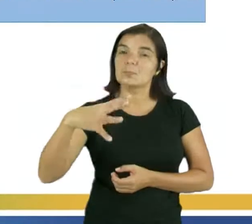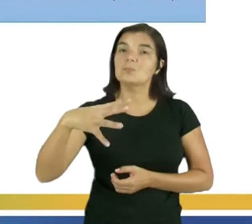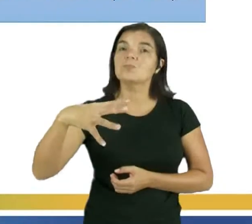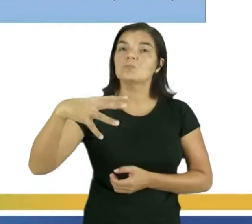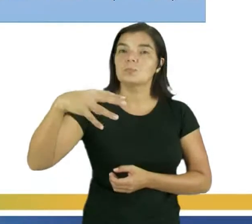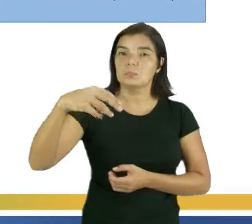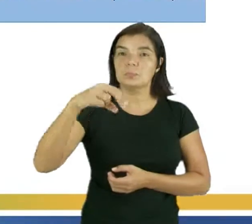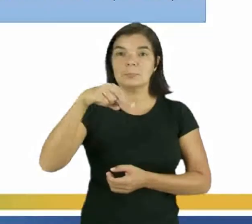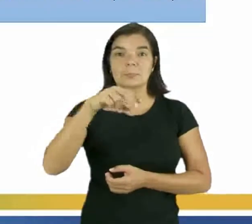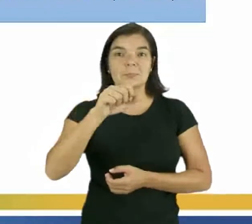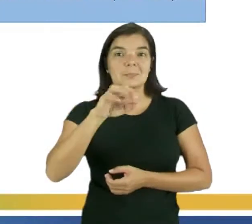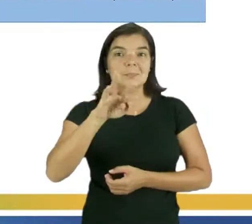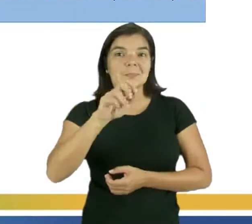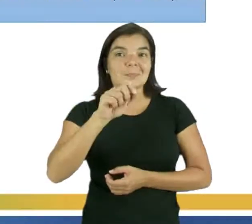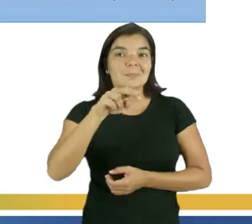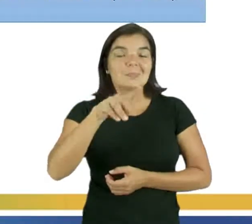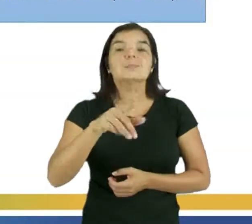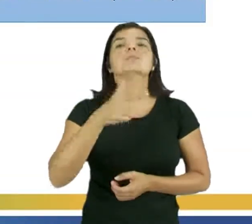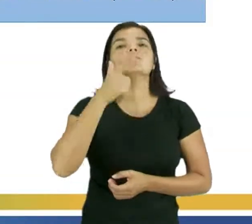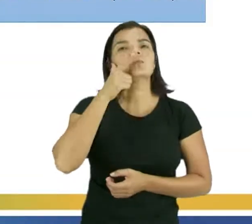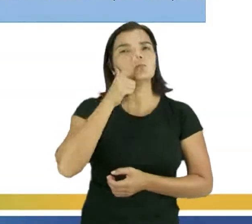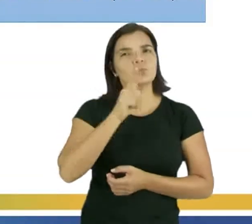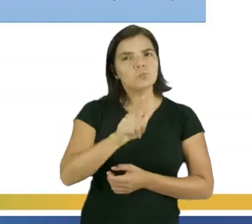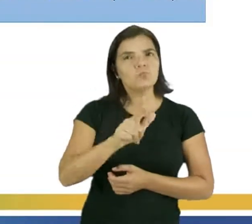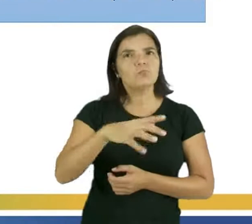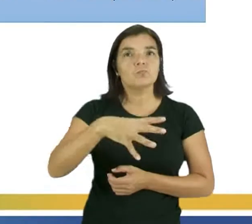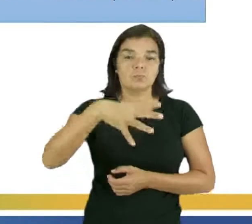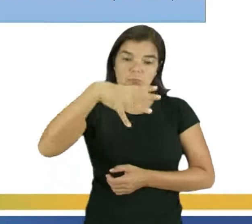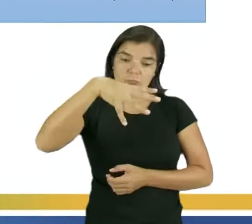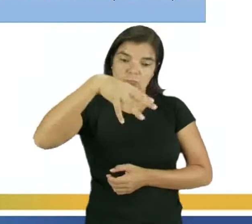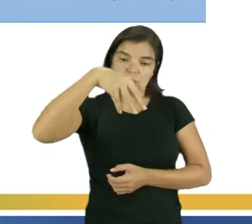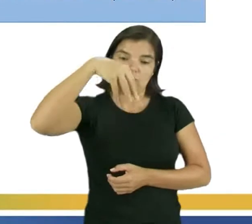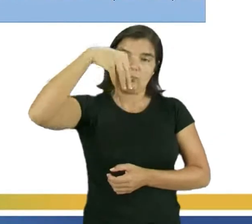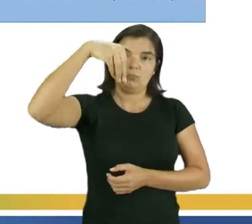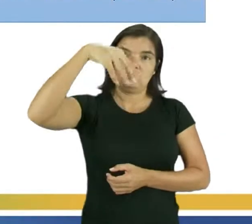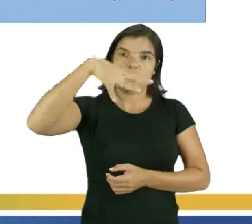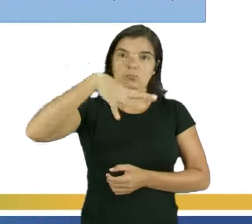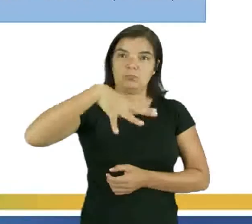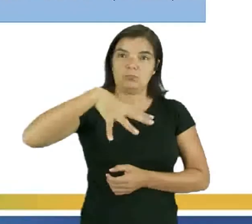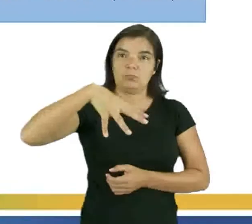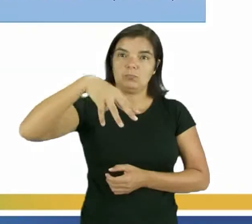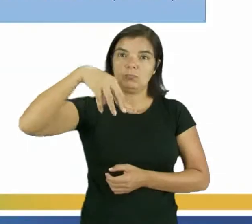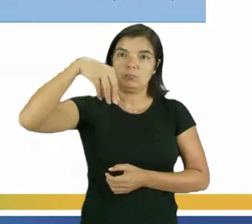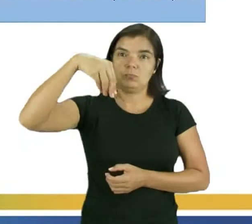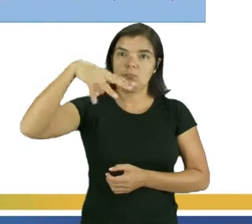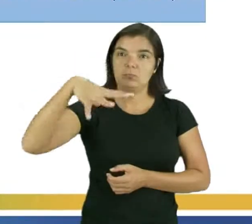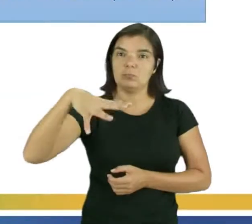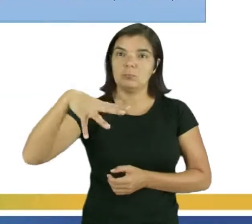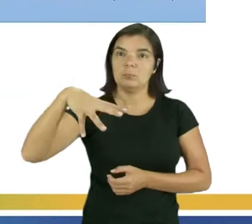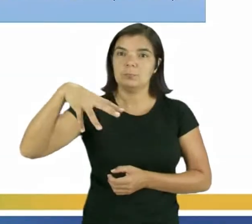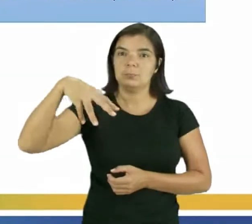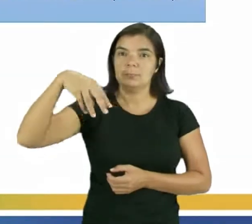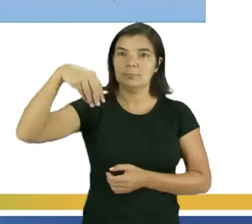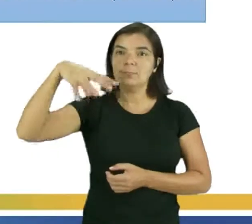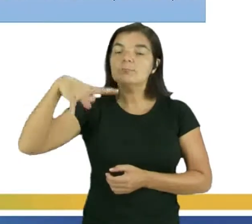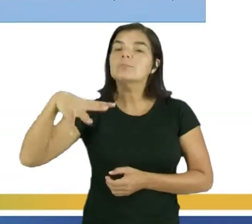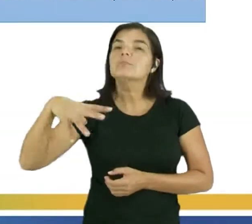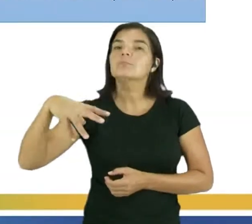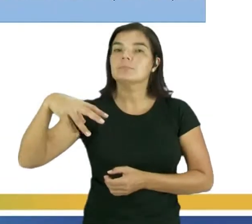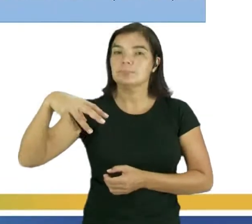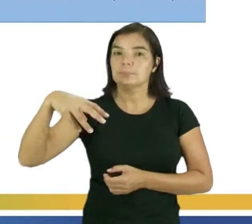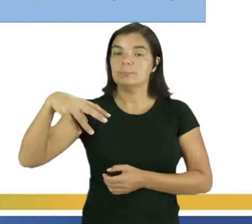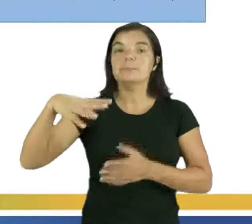vão ser natantes, são aqueles que conseguem ter os tentáculos para baixo e aí fazem essa movimentação, conseguem se deslocar de um local para o